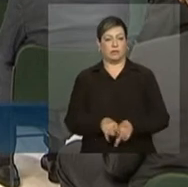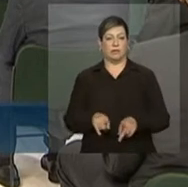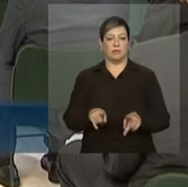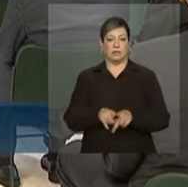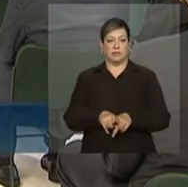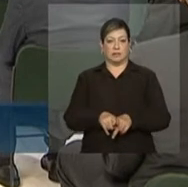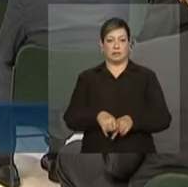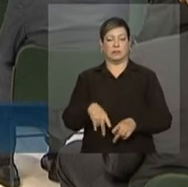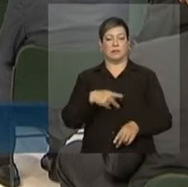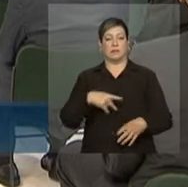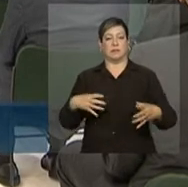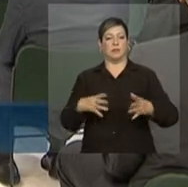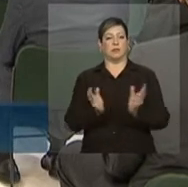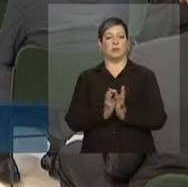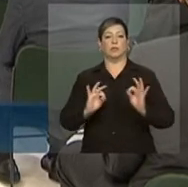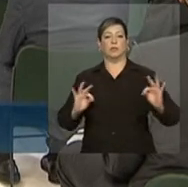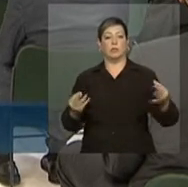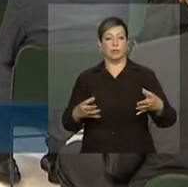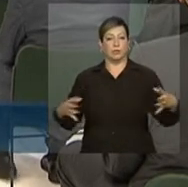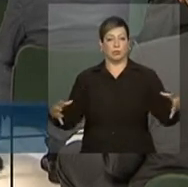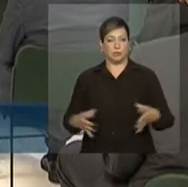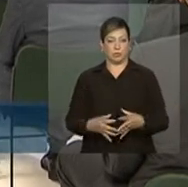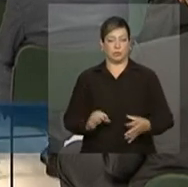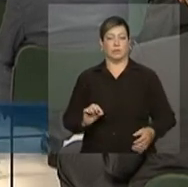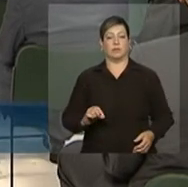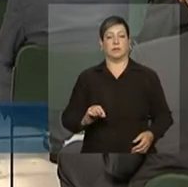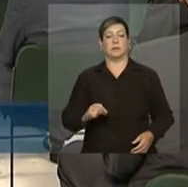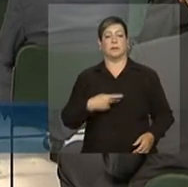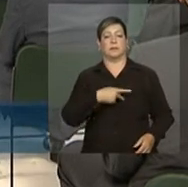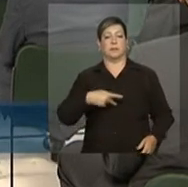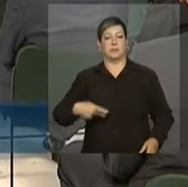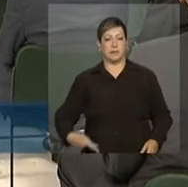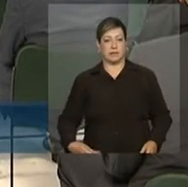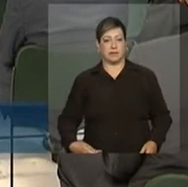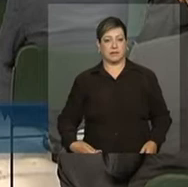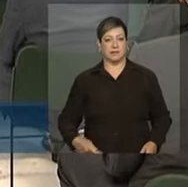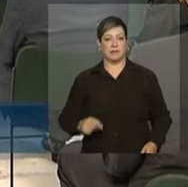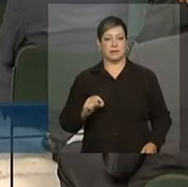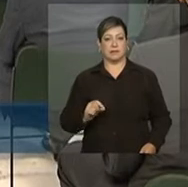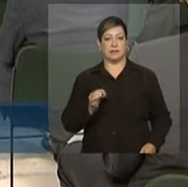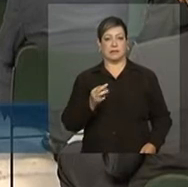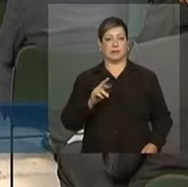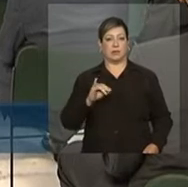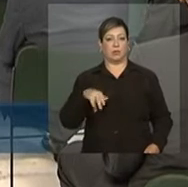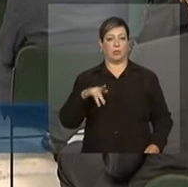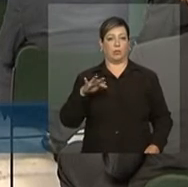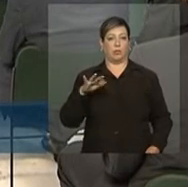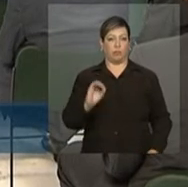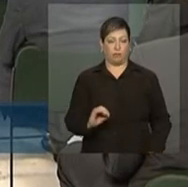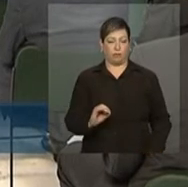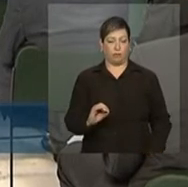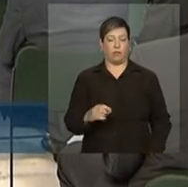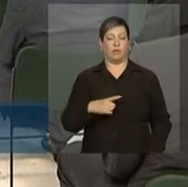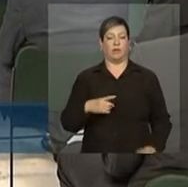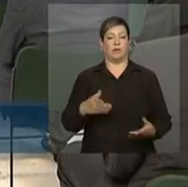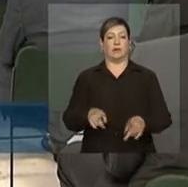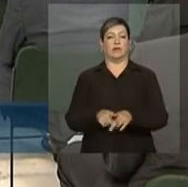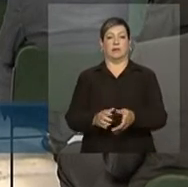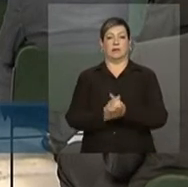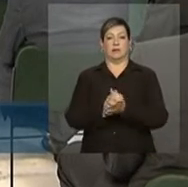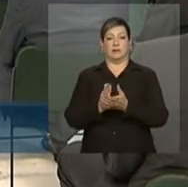Lúcio Machado, senhor presidente da Triunfo, Carlos Botarelli, senhor